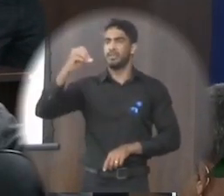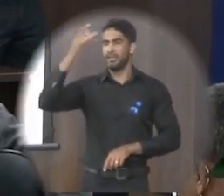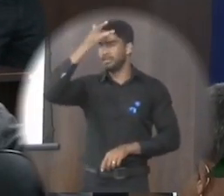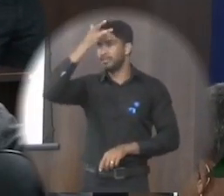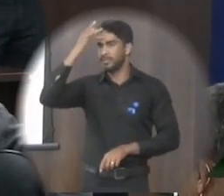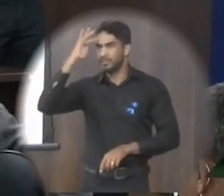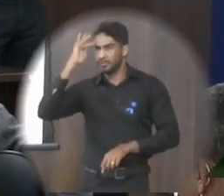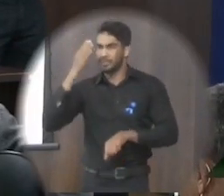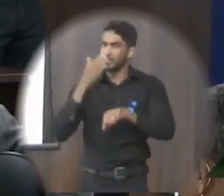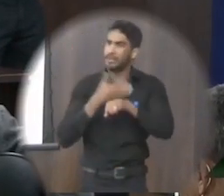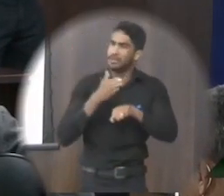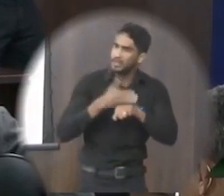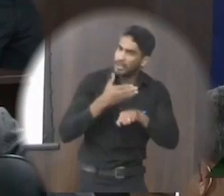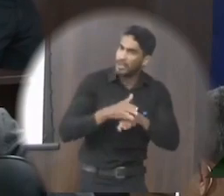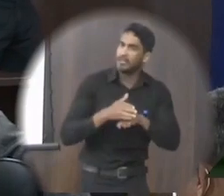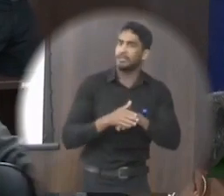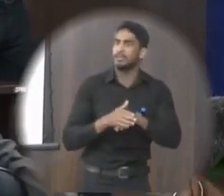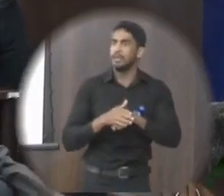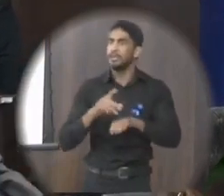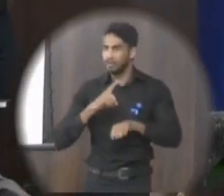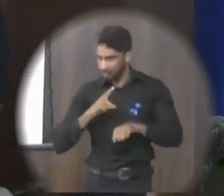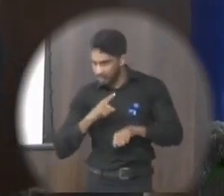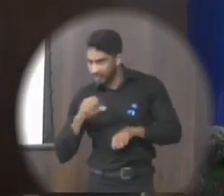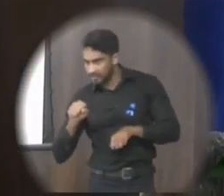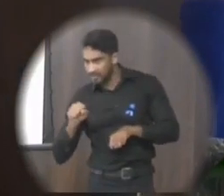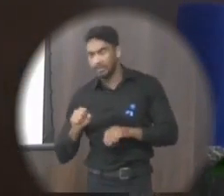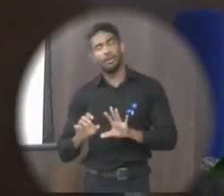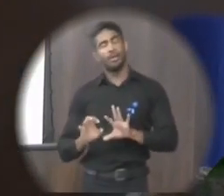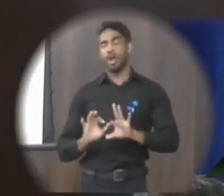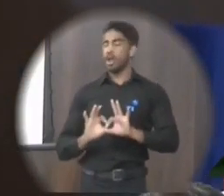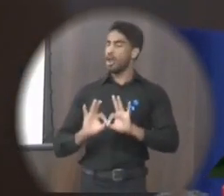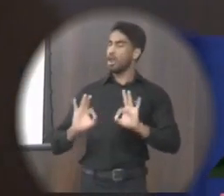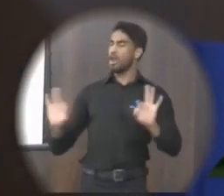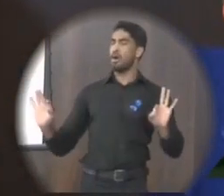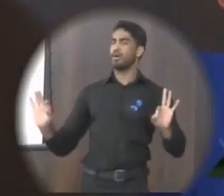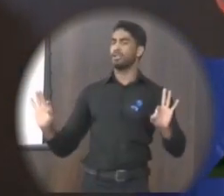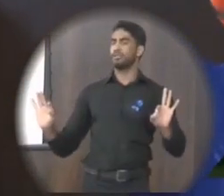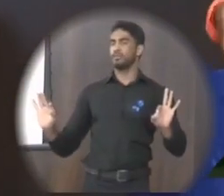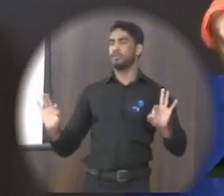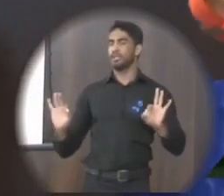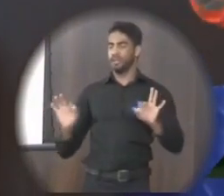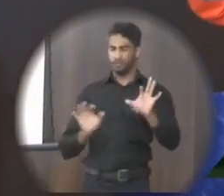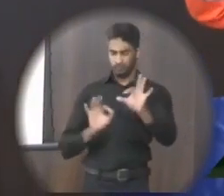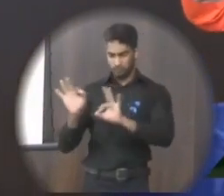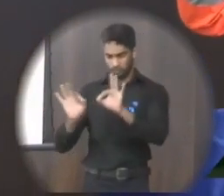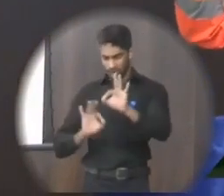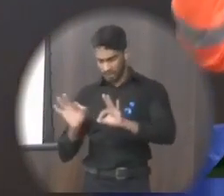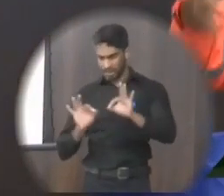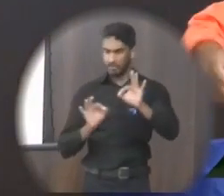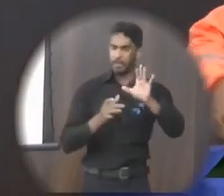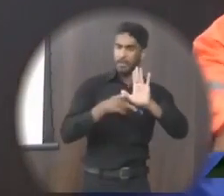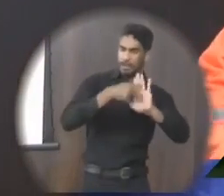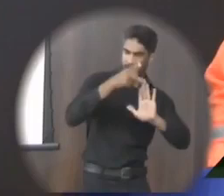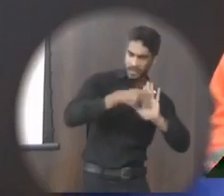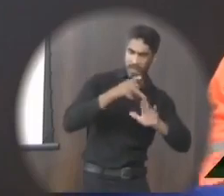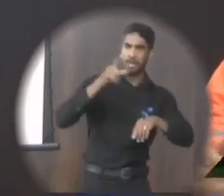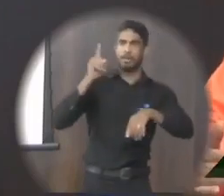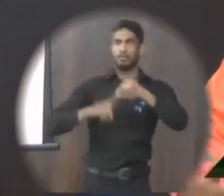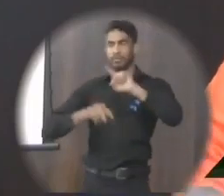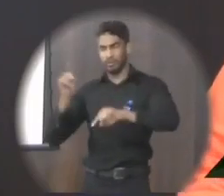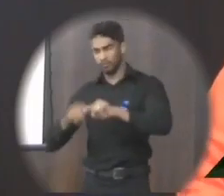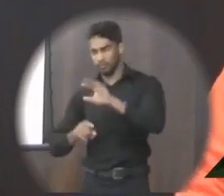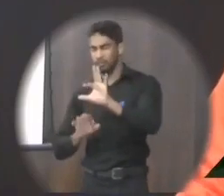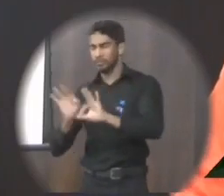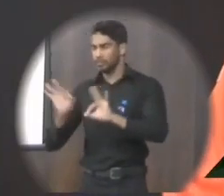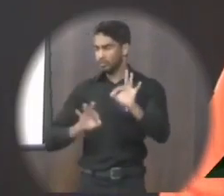para serem treinadas. Tem condição? Na hora, a gente programa, projeta, material, tem